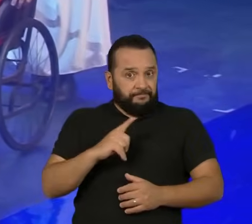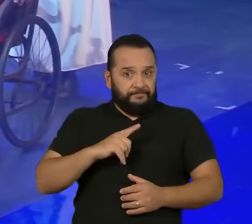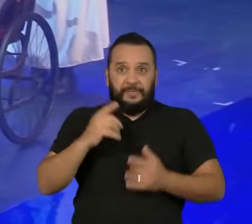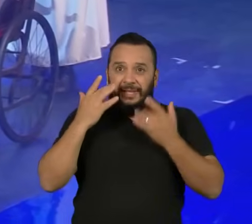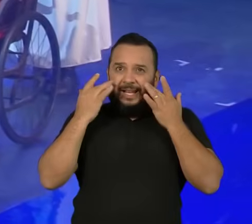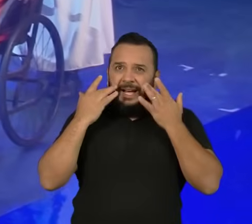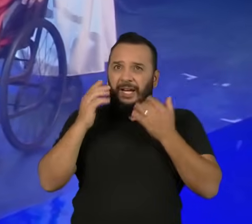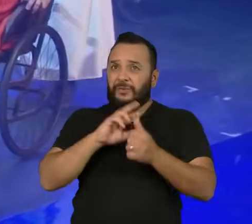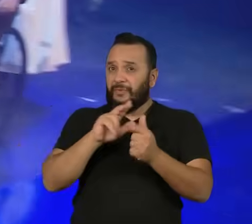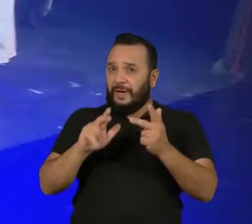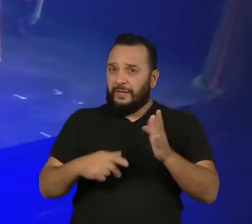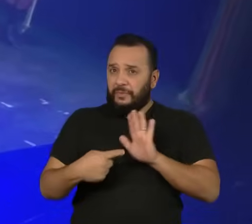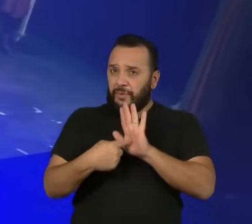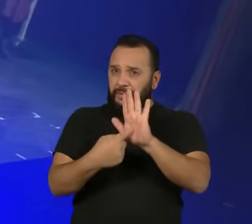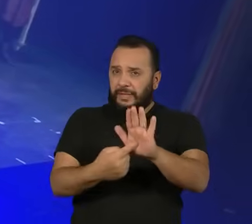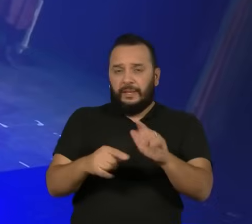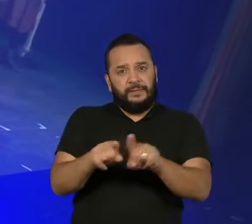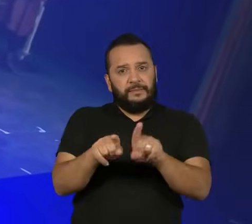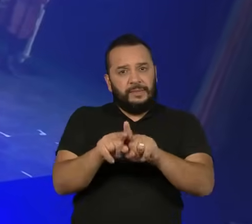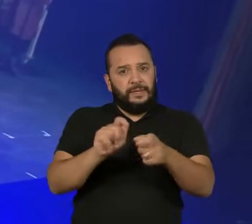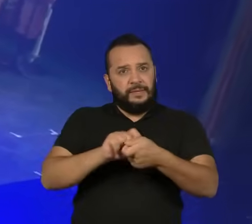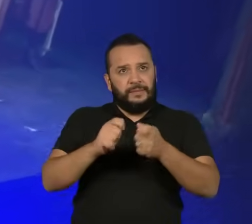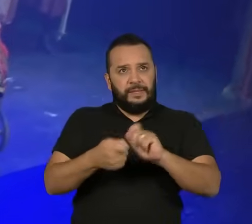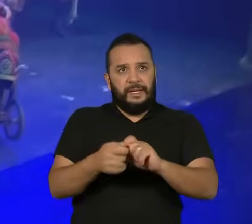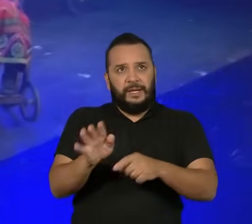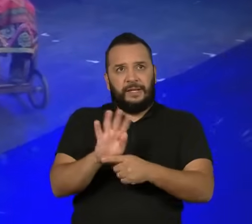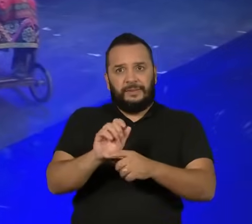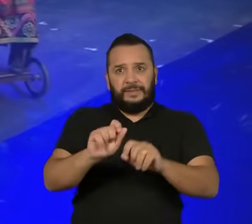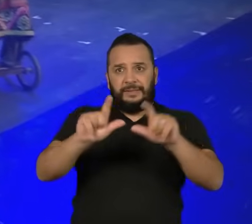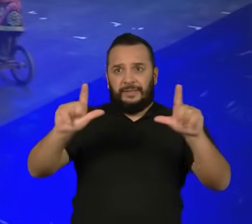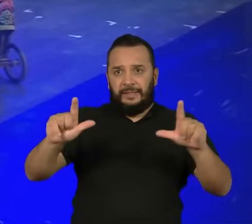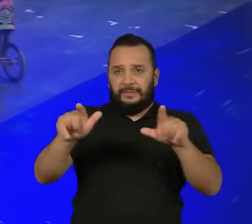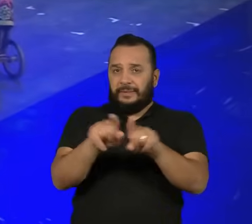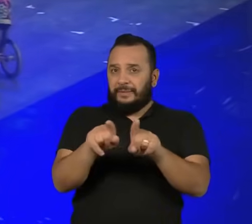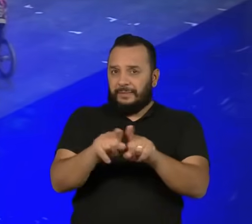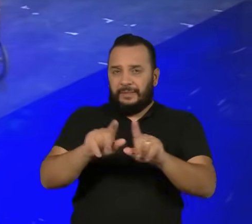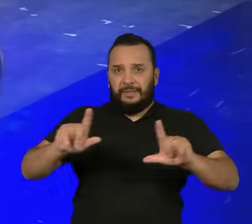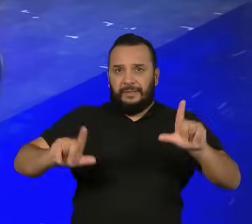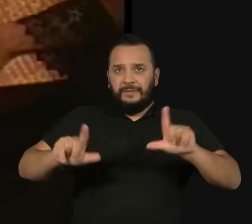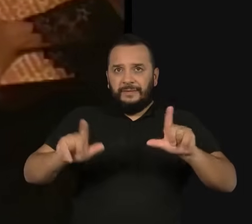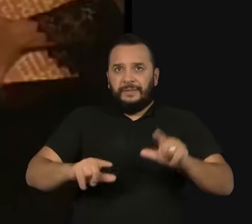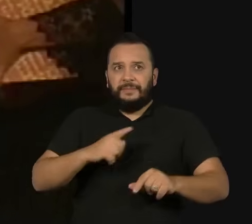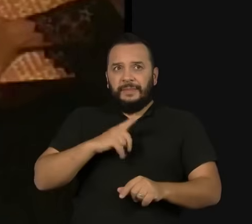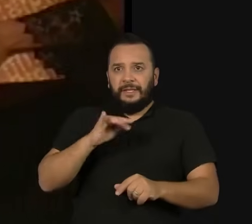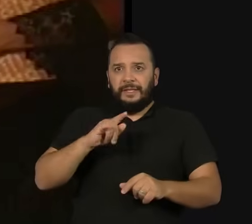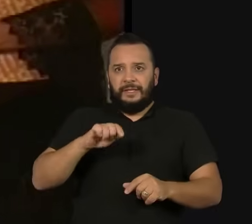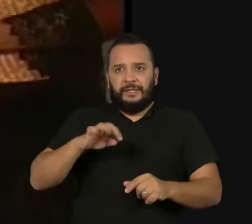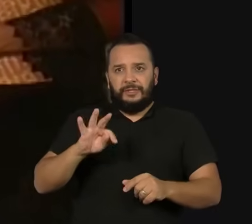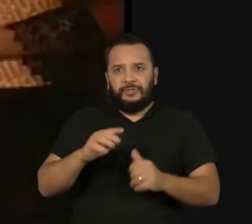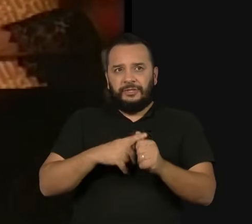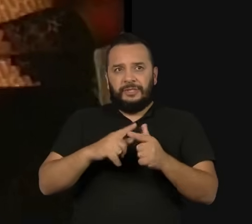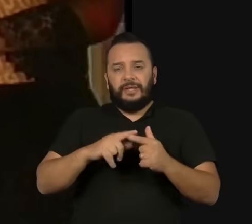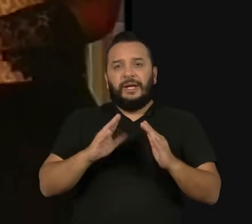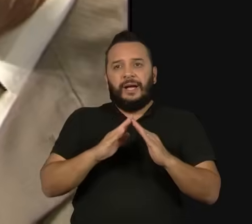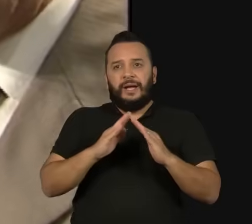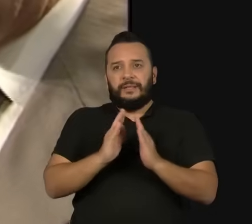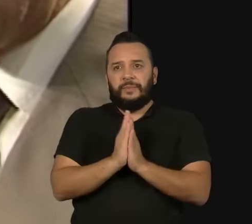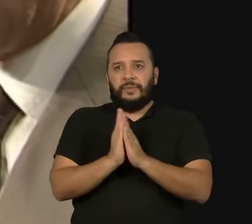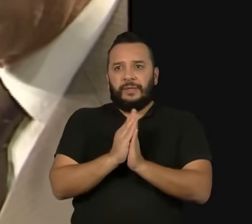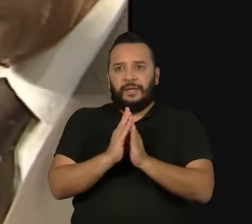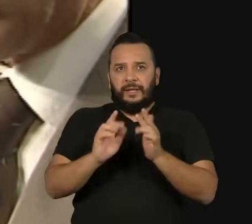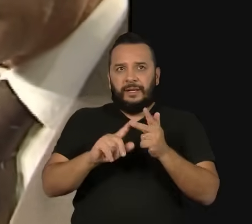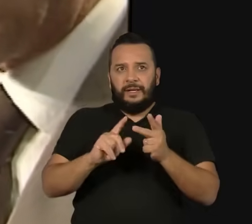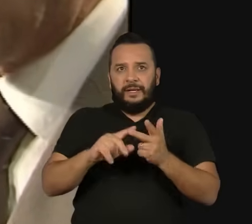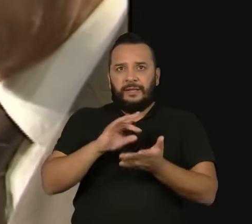obras, levadas aos palcos e adaptadas para o cinema e para a TV, destacam-se Peer Gynt, Casa de Bonecas, O Inimigo